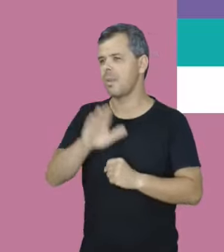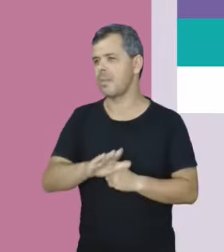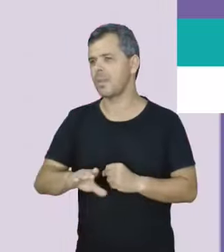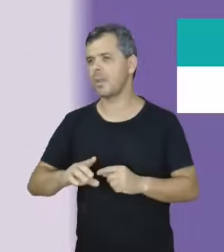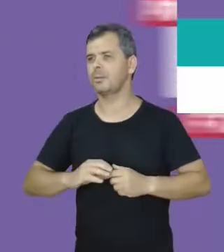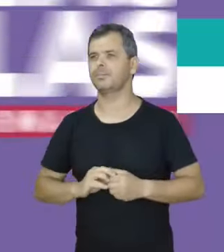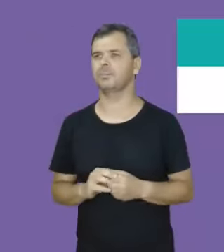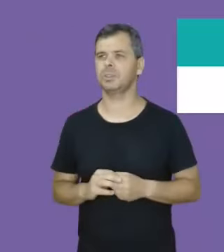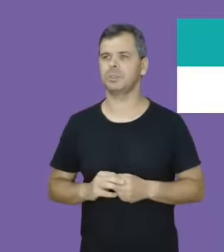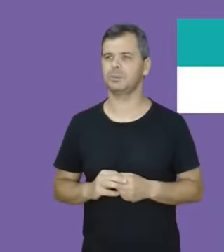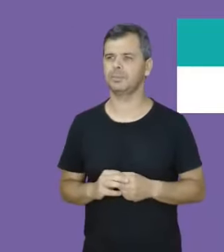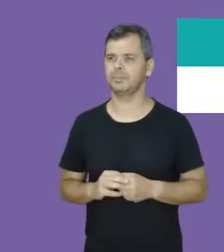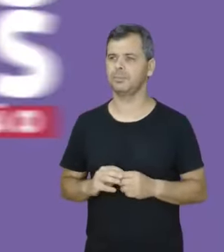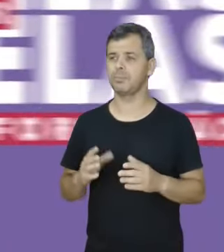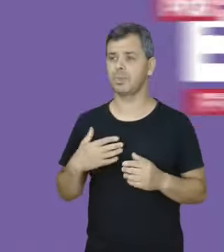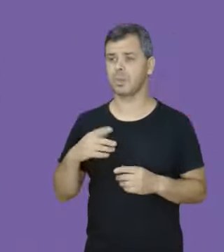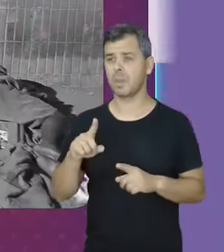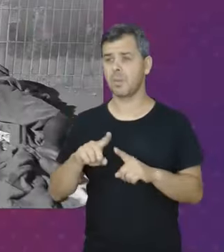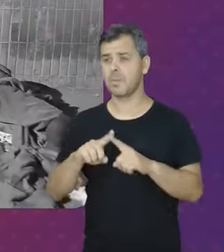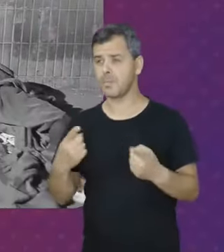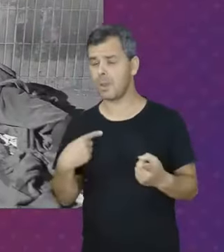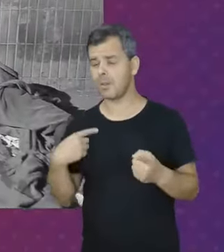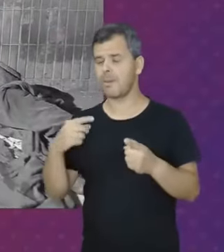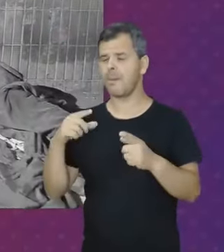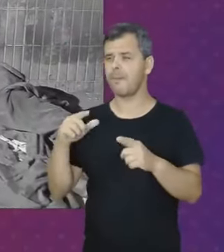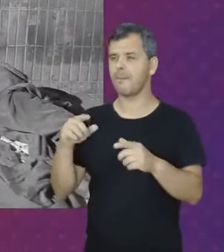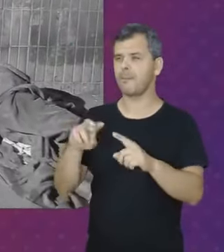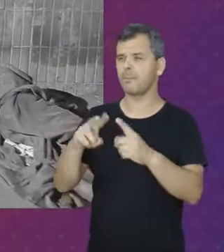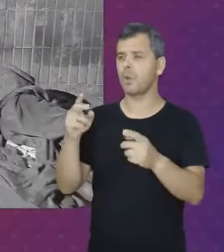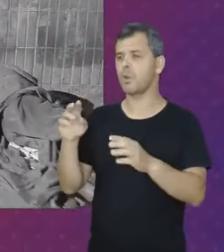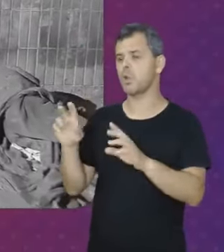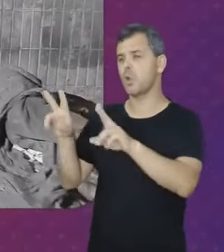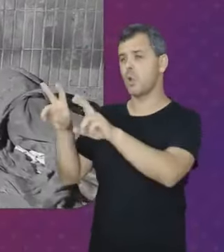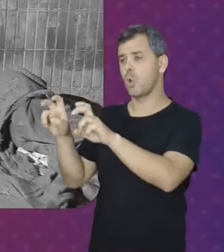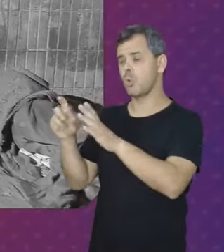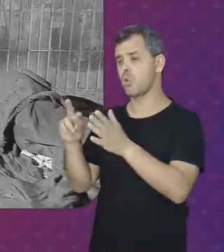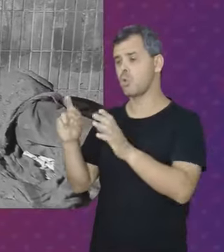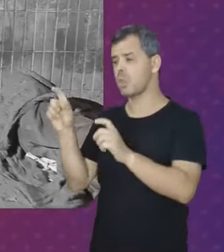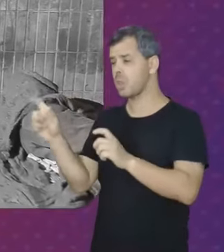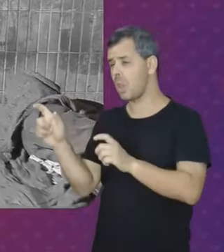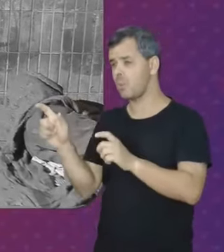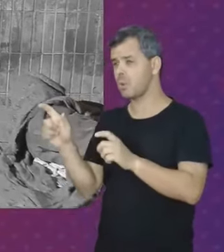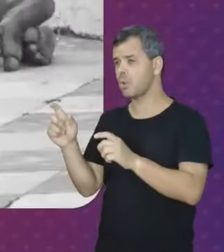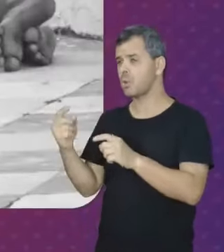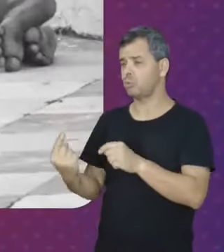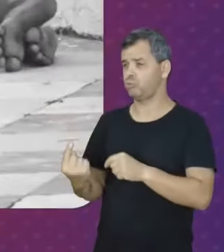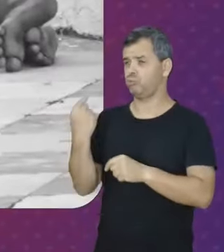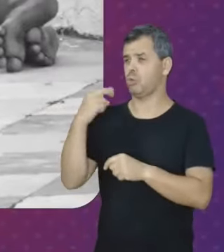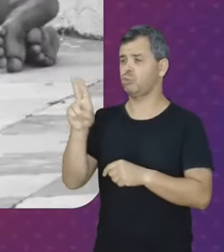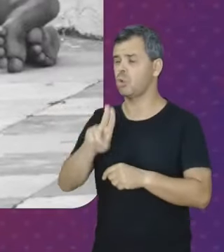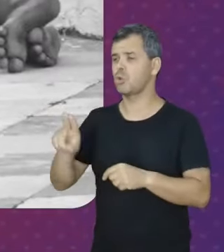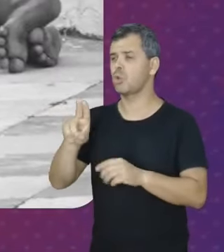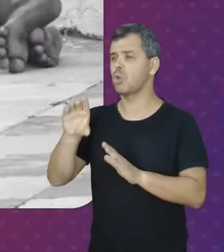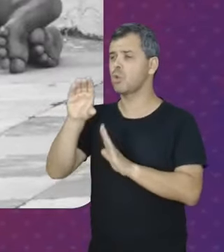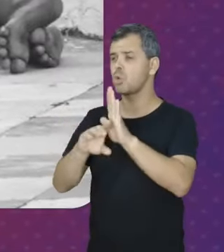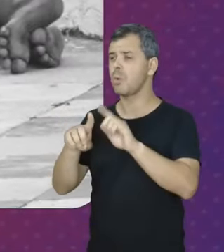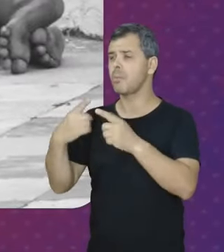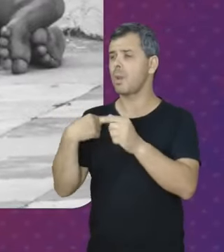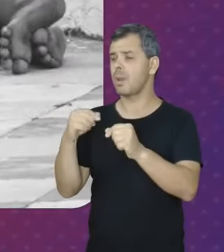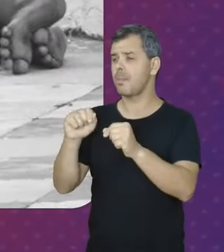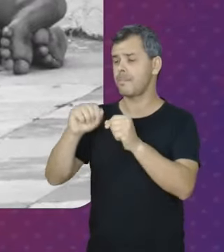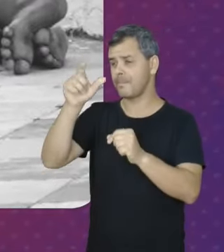né? Menor em situação irregular foi um termo usado no Código de Menores de 1979 para